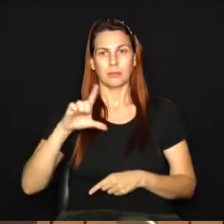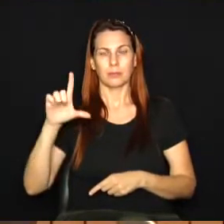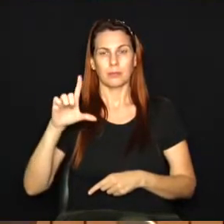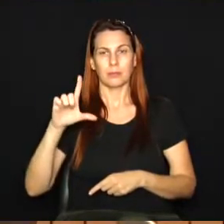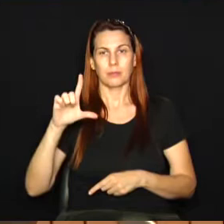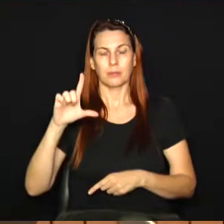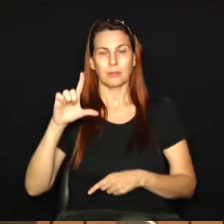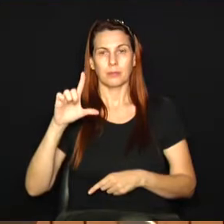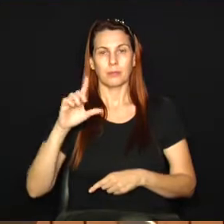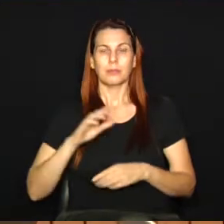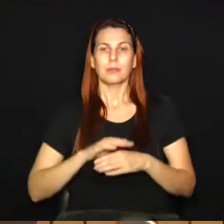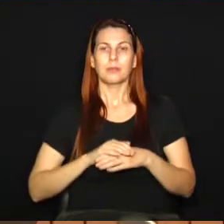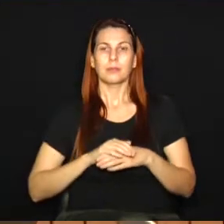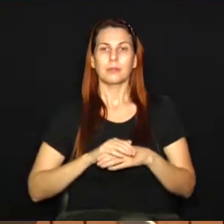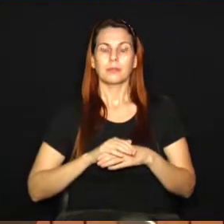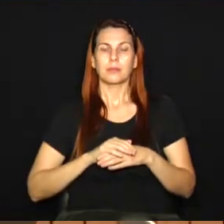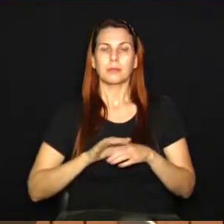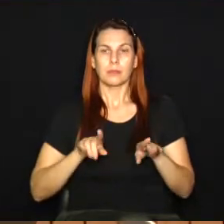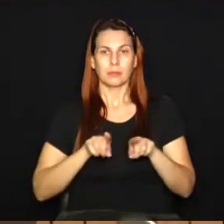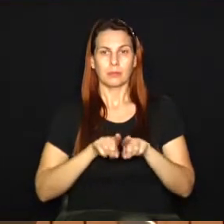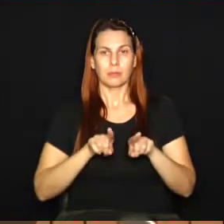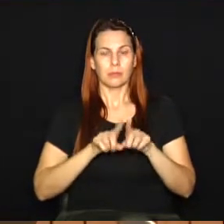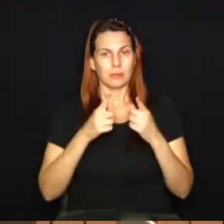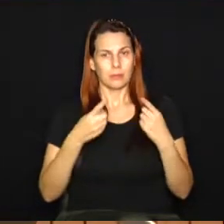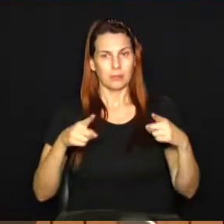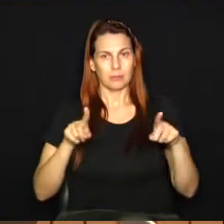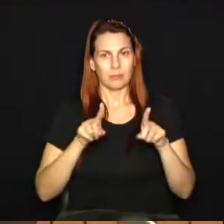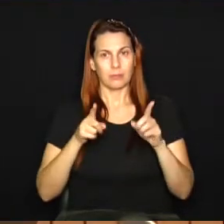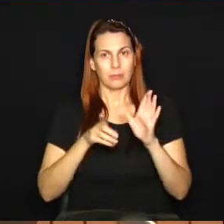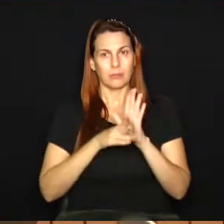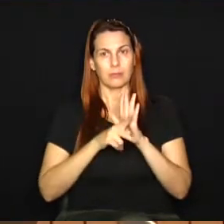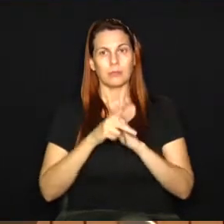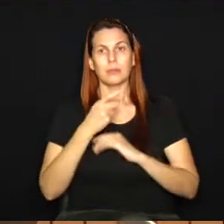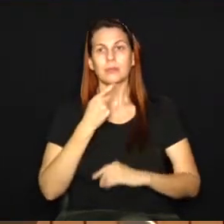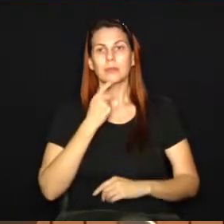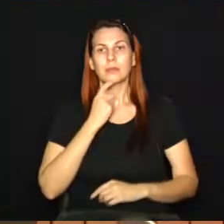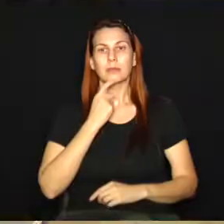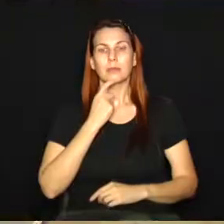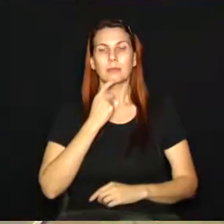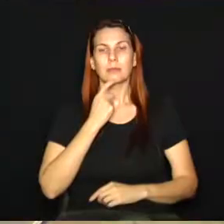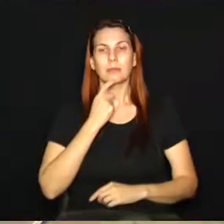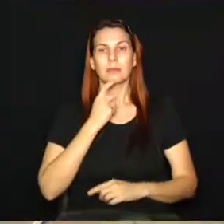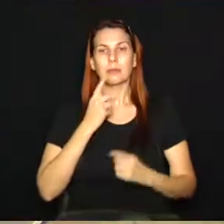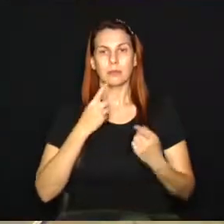Campinas, letra Carlos Ferreira, música Antônio Carlos Gomes.